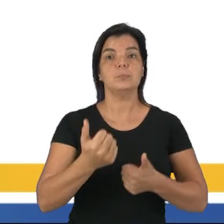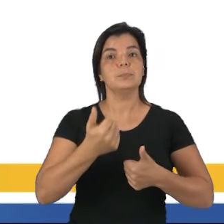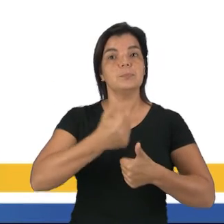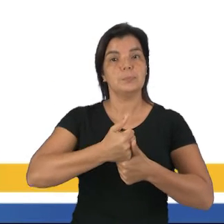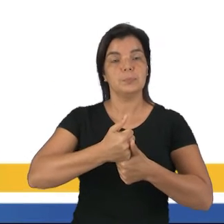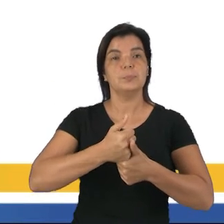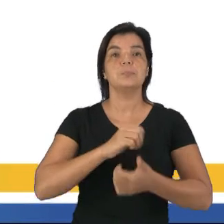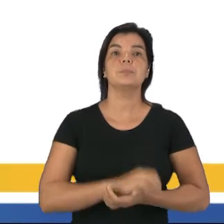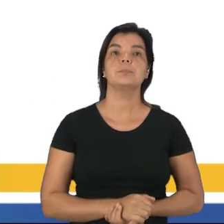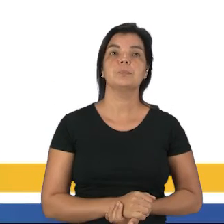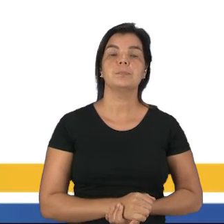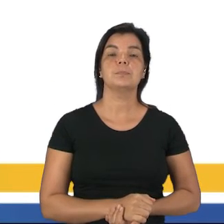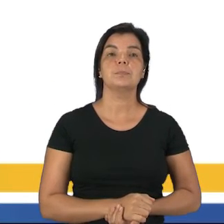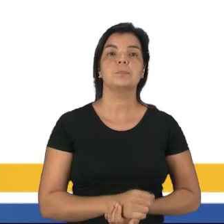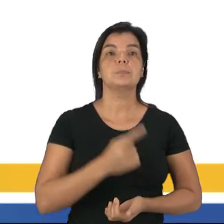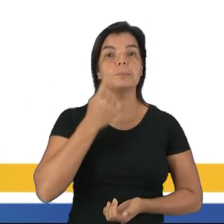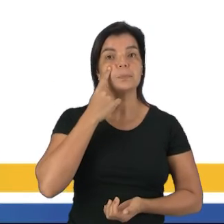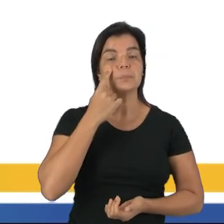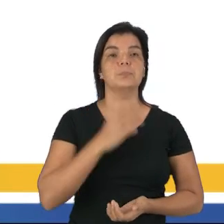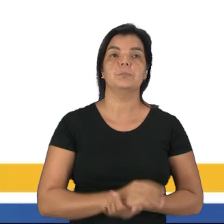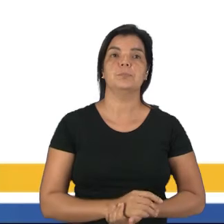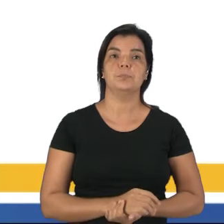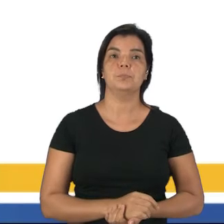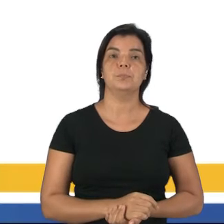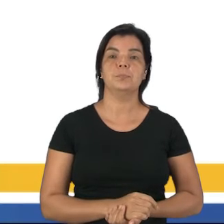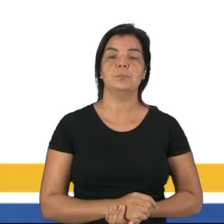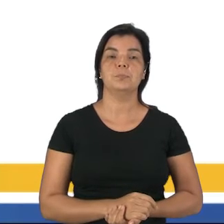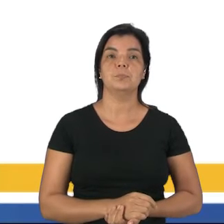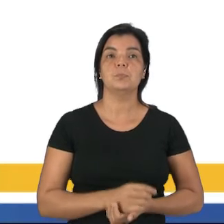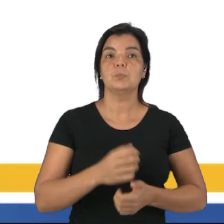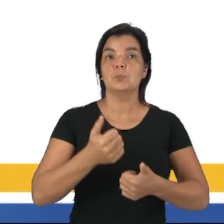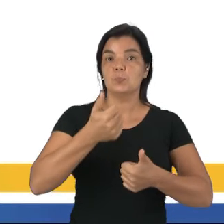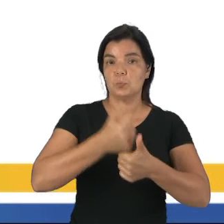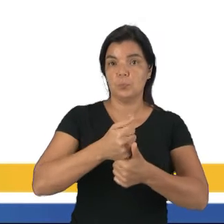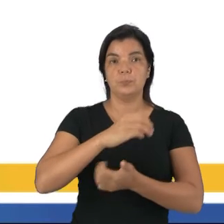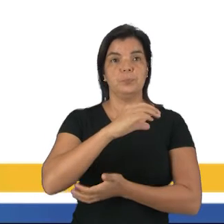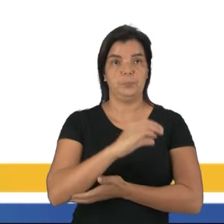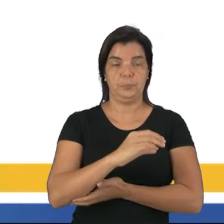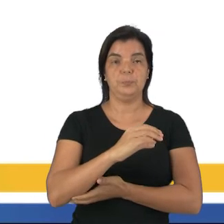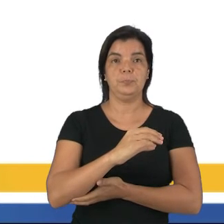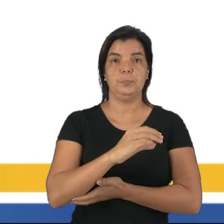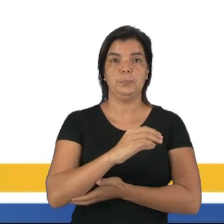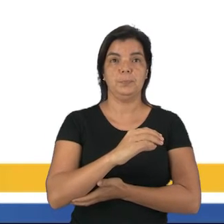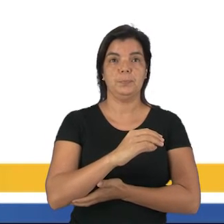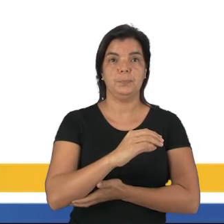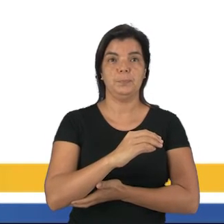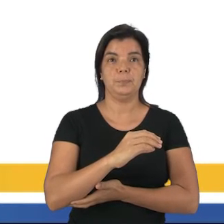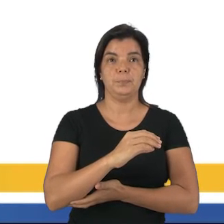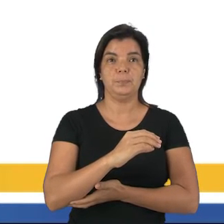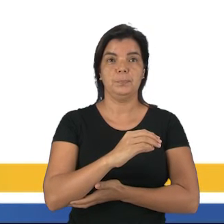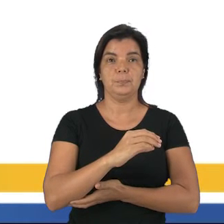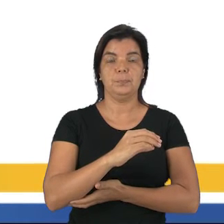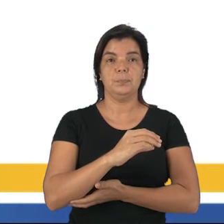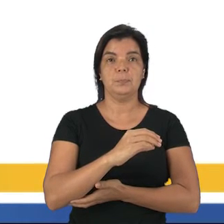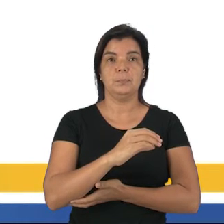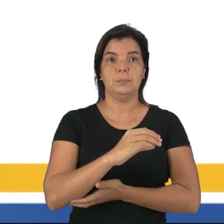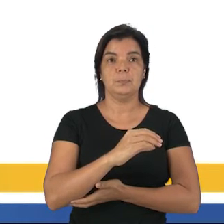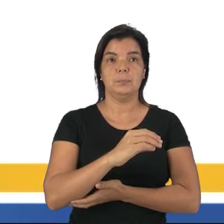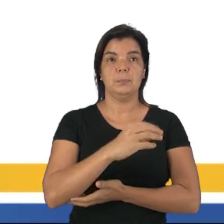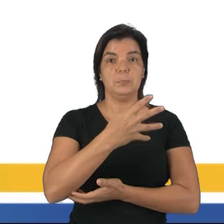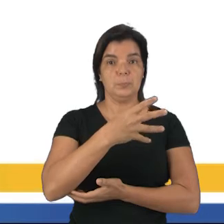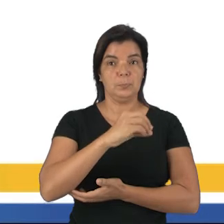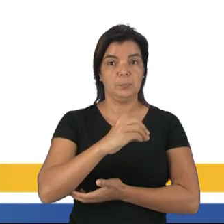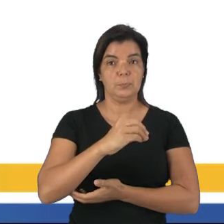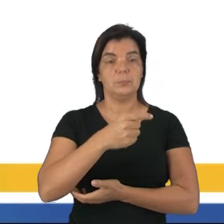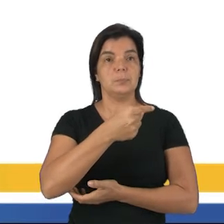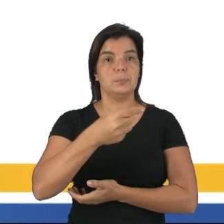substituição. Veja como é que vai ficar. No lugar de c, colocamos aqui, né, pessoal, ó, 40